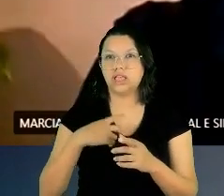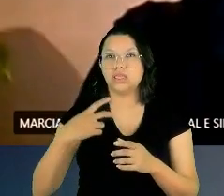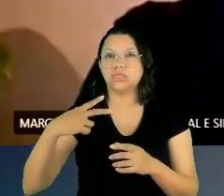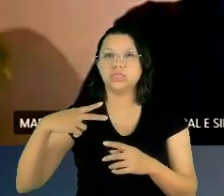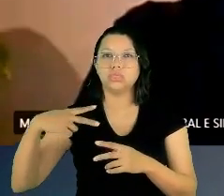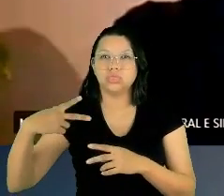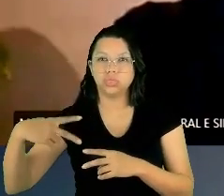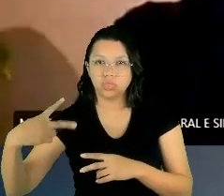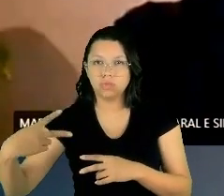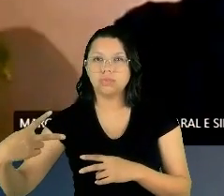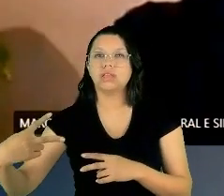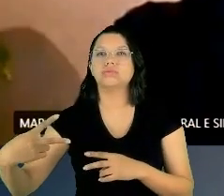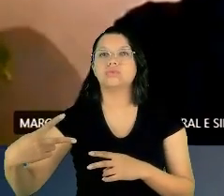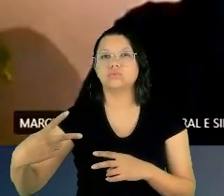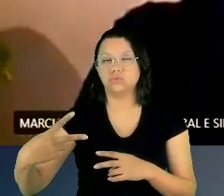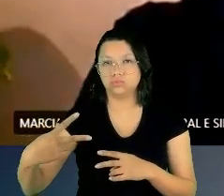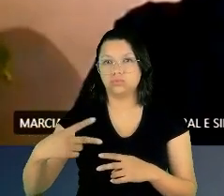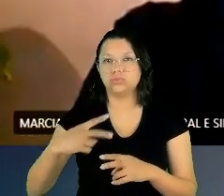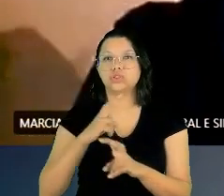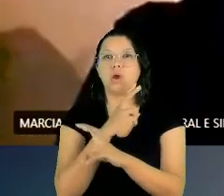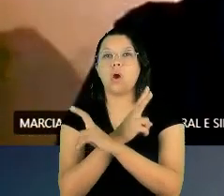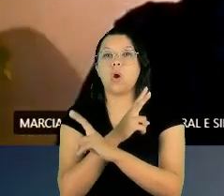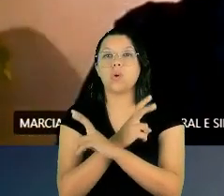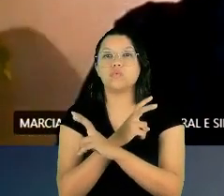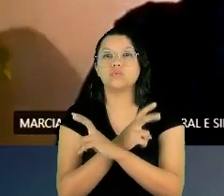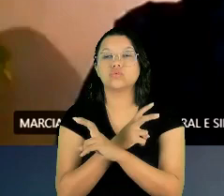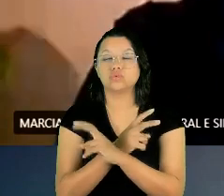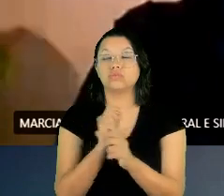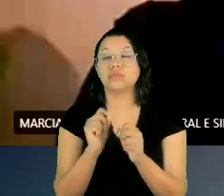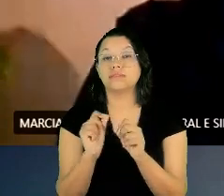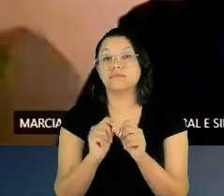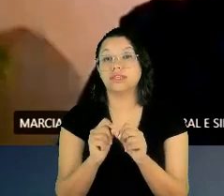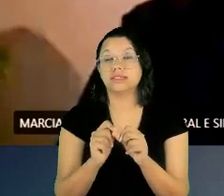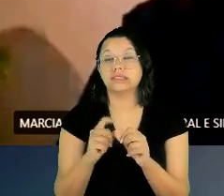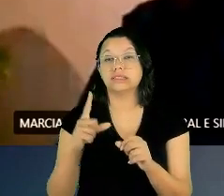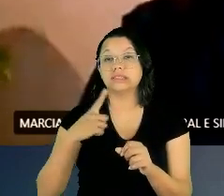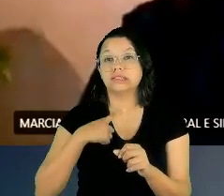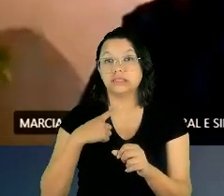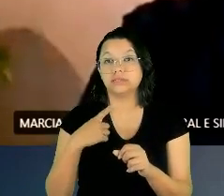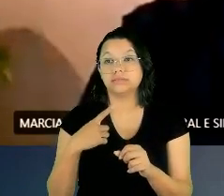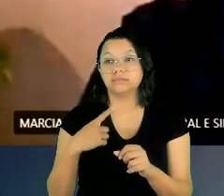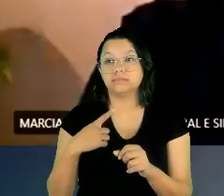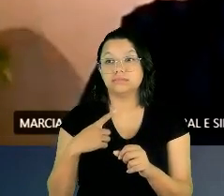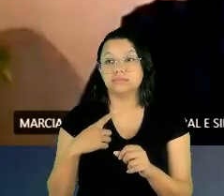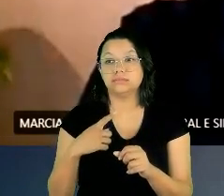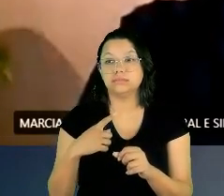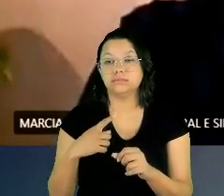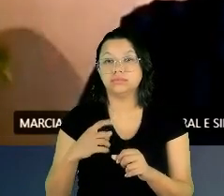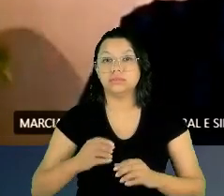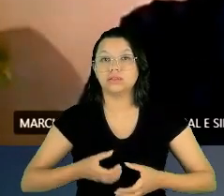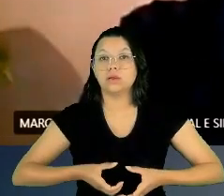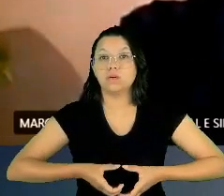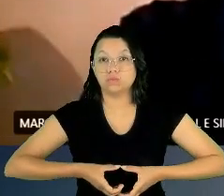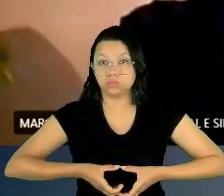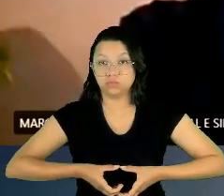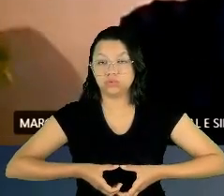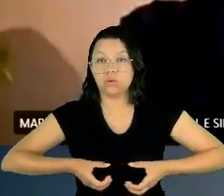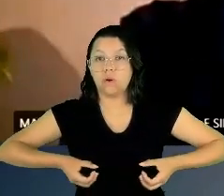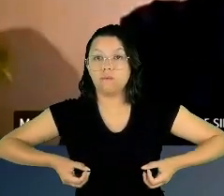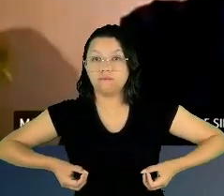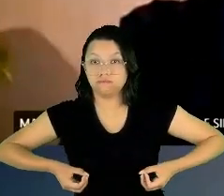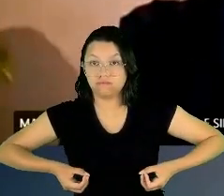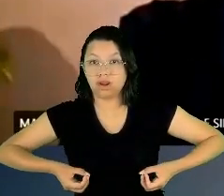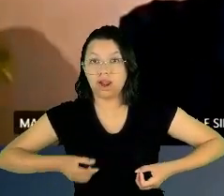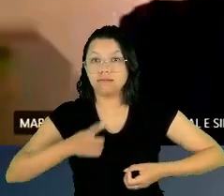termo correto, eles têm duplicações, eles têm alterações cromossômicas que fazem com que eles possam ter tanto